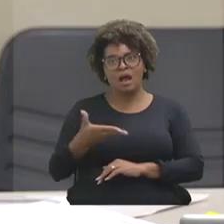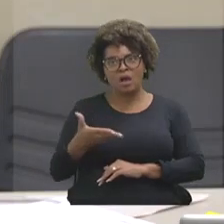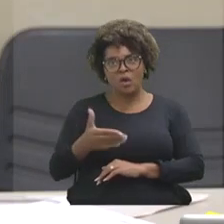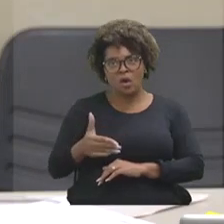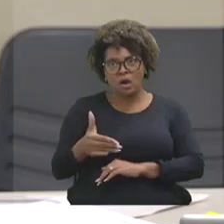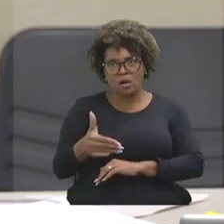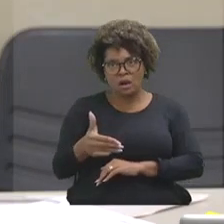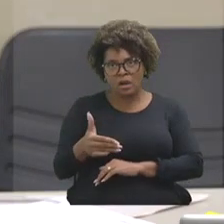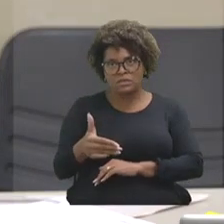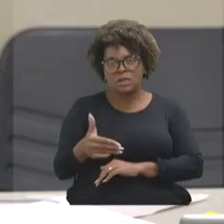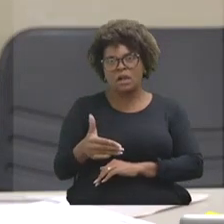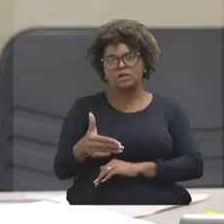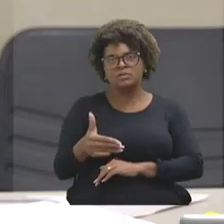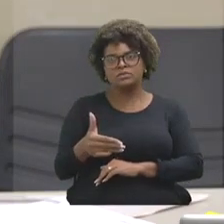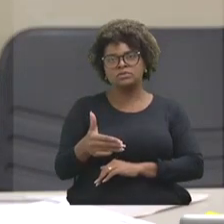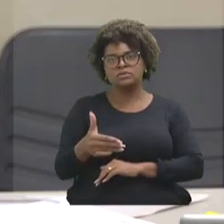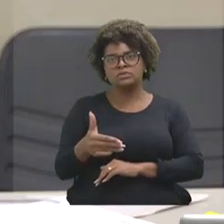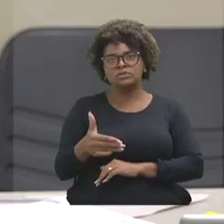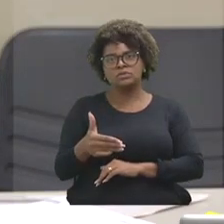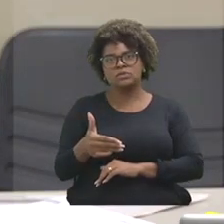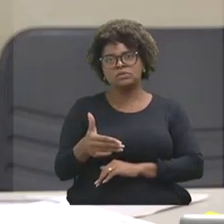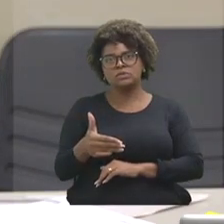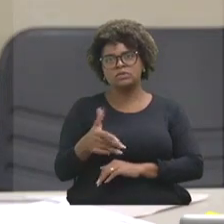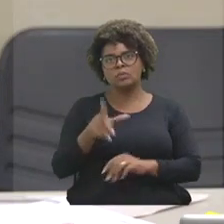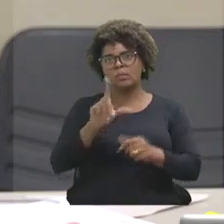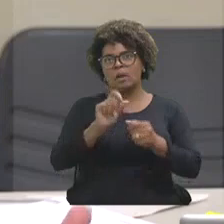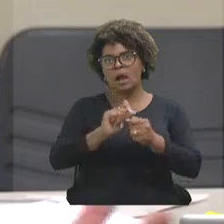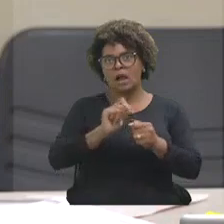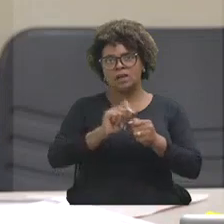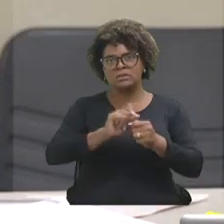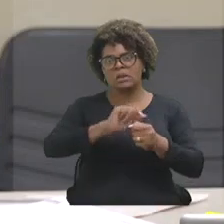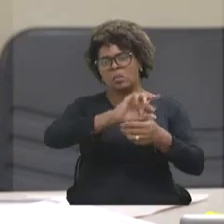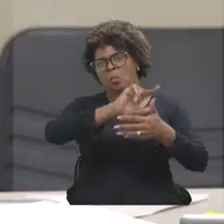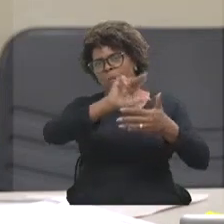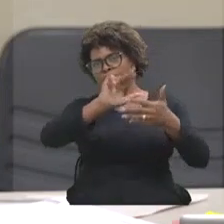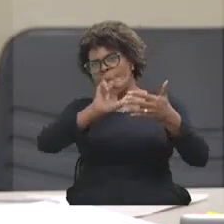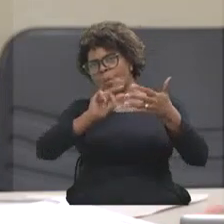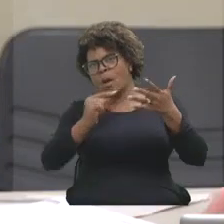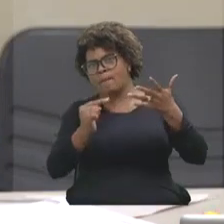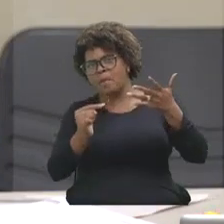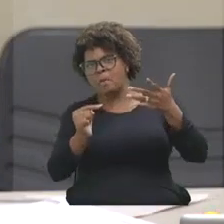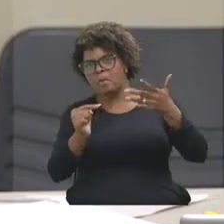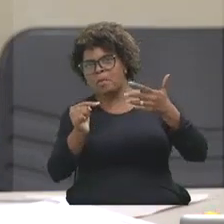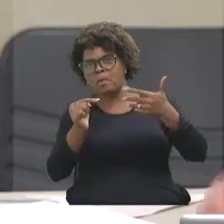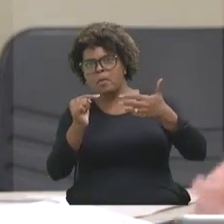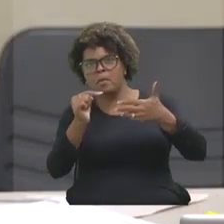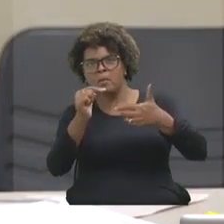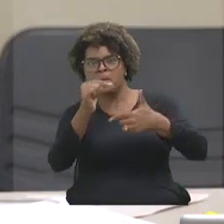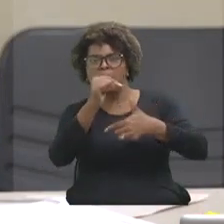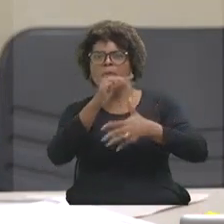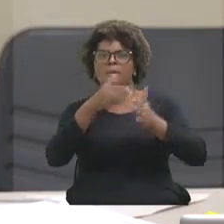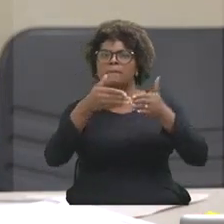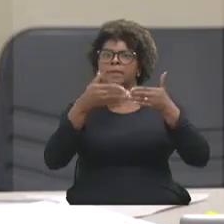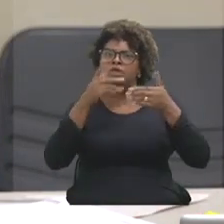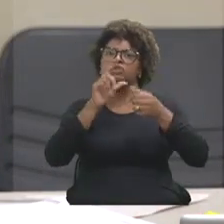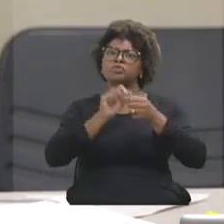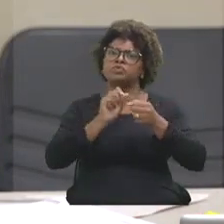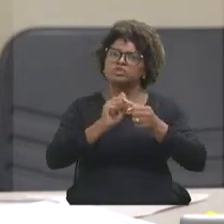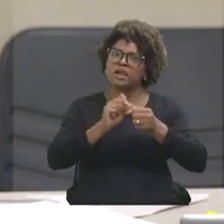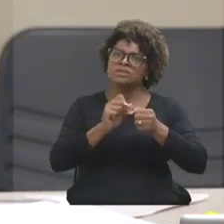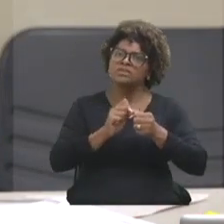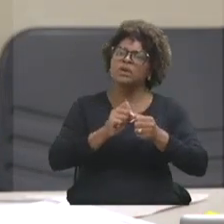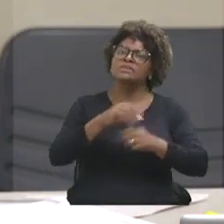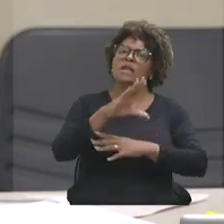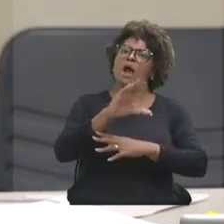após Várias Vários apontamentos e pedidos de ações tanto da contadora